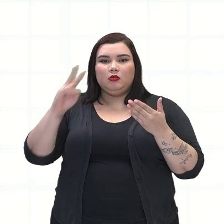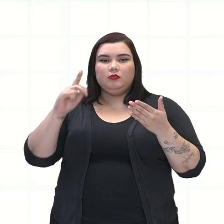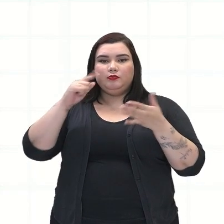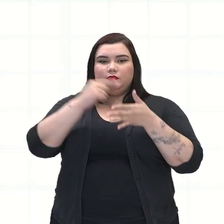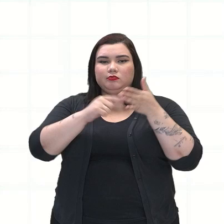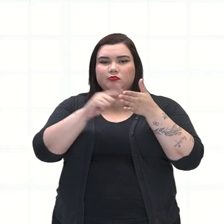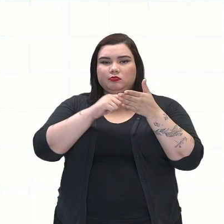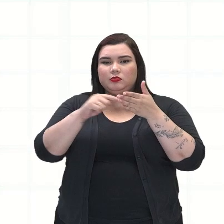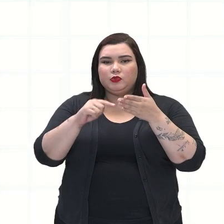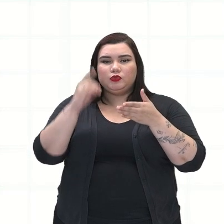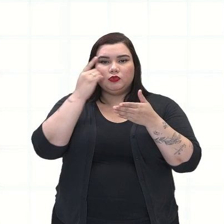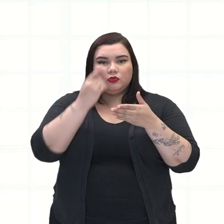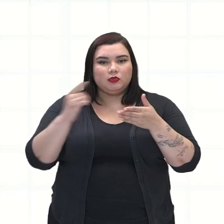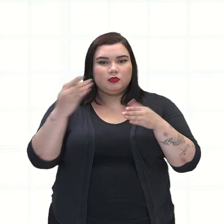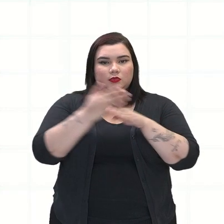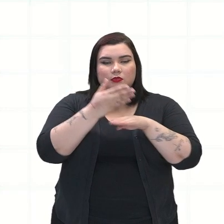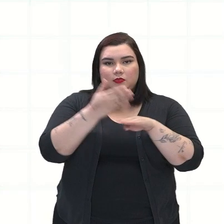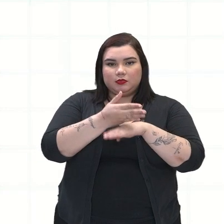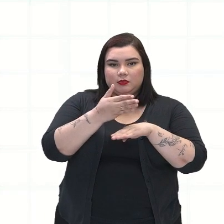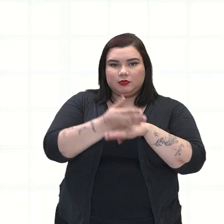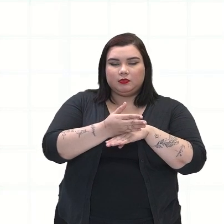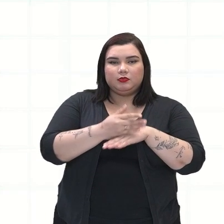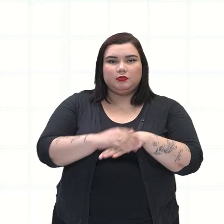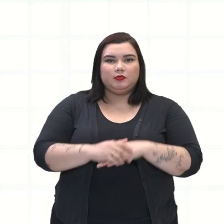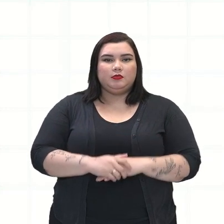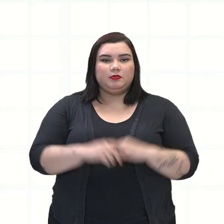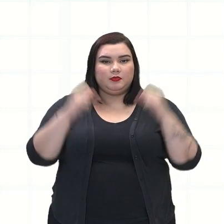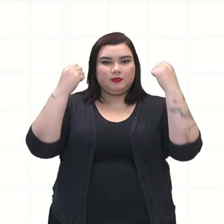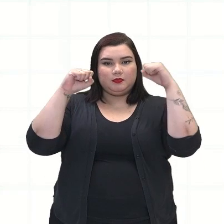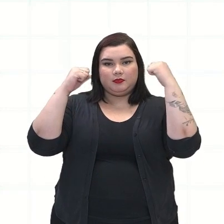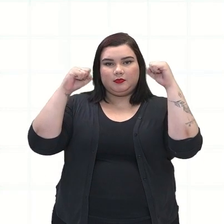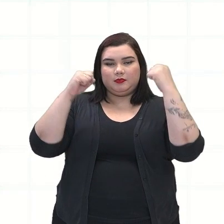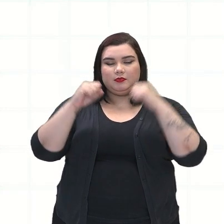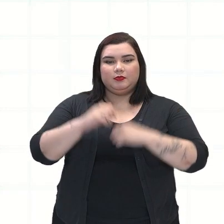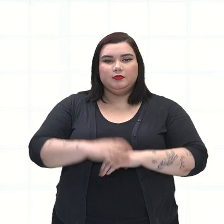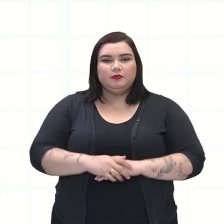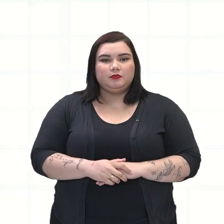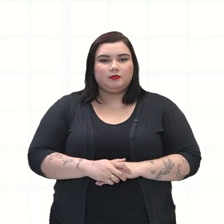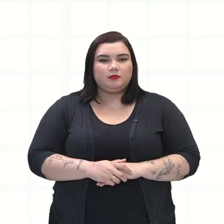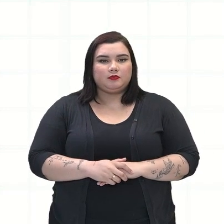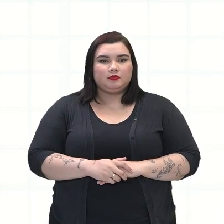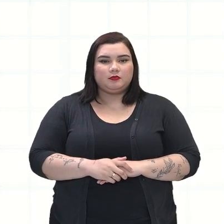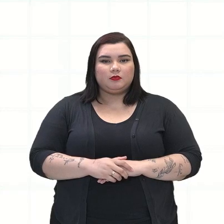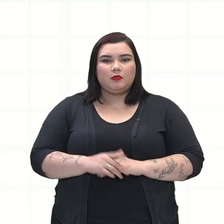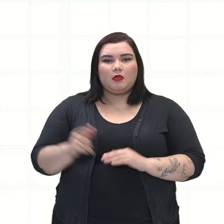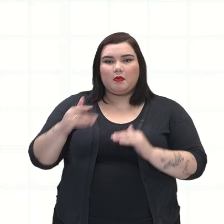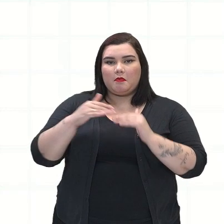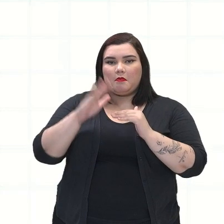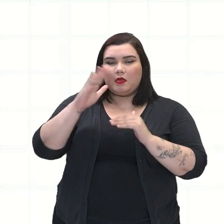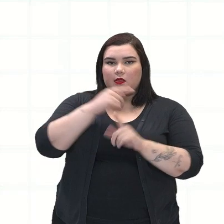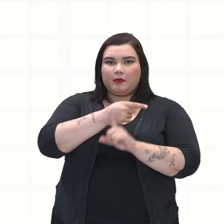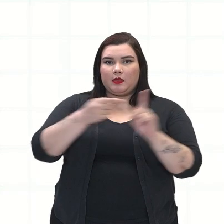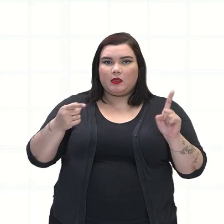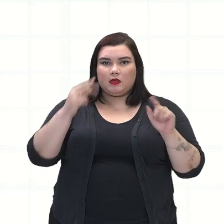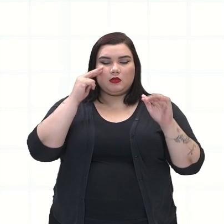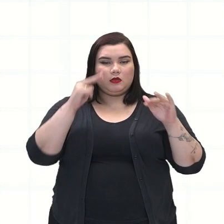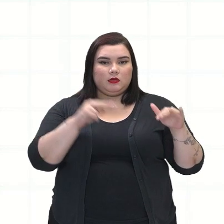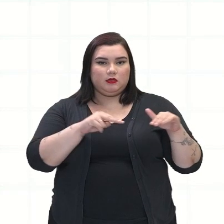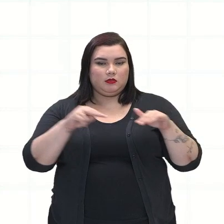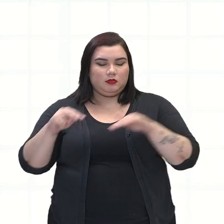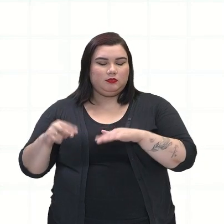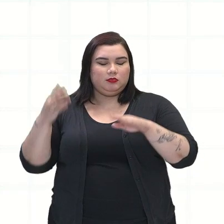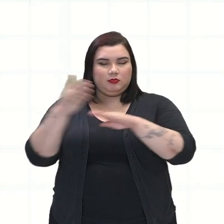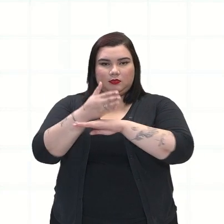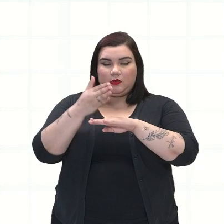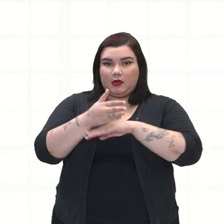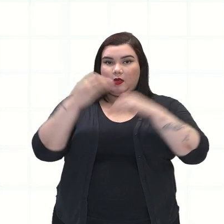pra academia. Sunday, Monday, Tuesday, Wednesday. Foi aí mais da metade da semana, né, pra